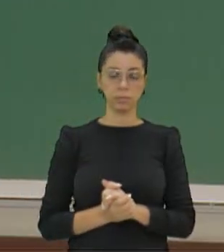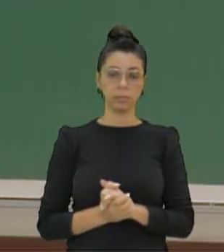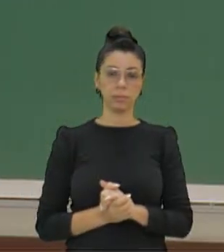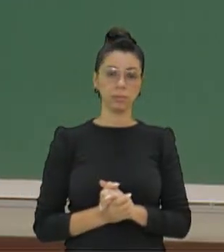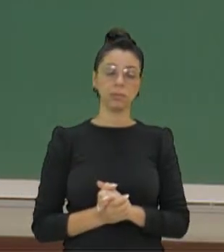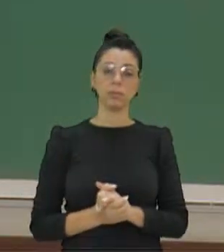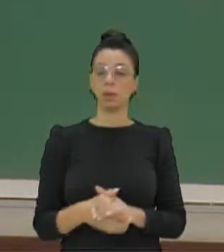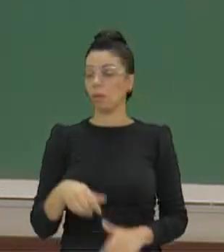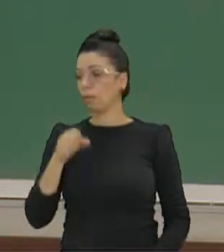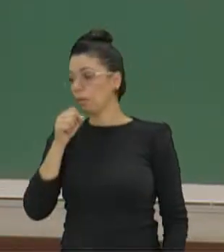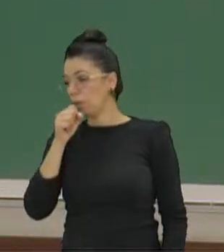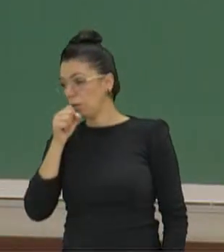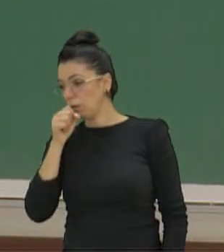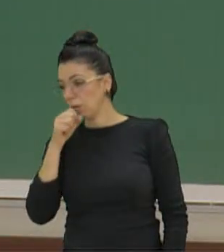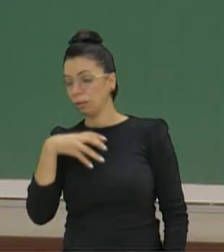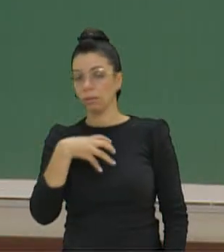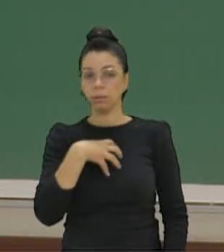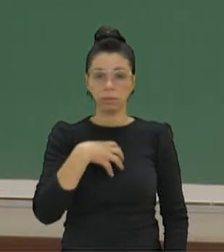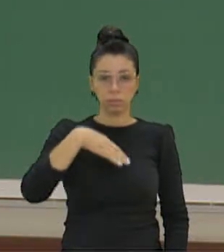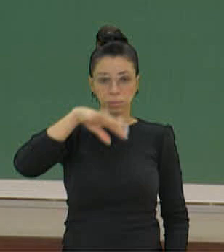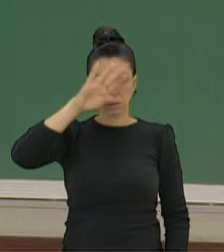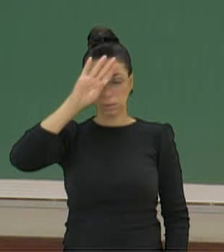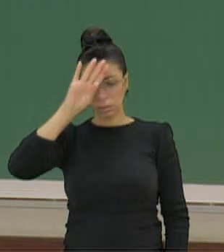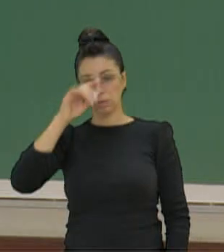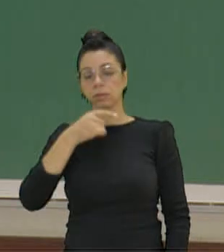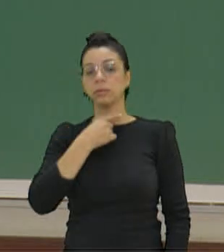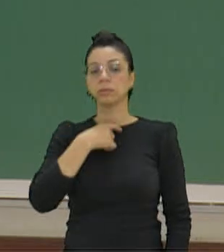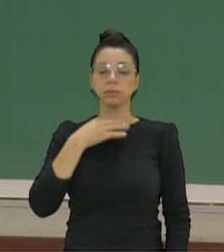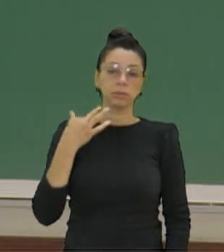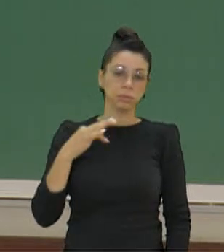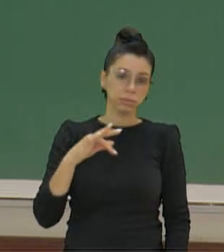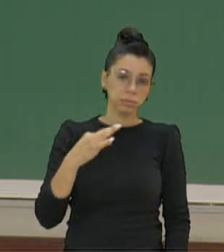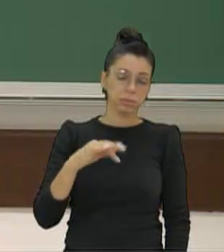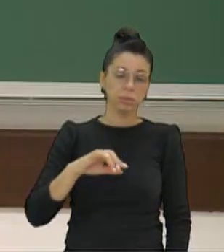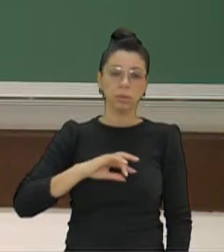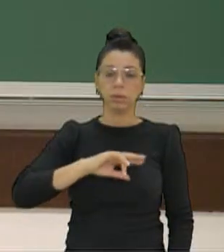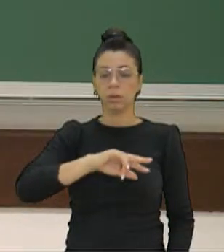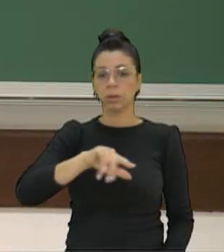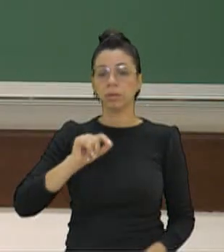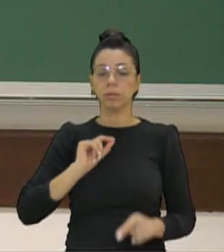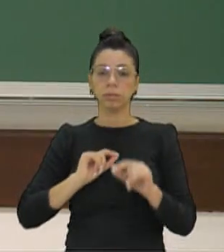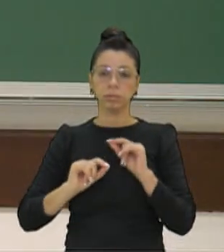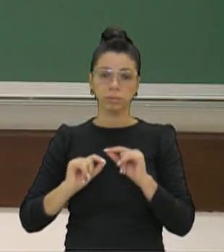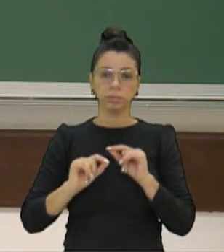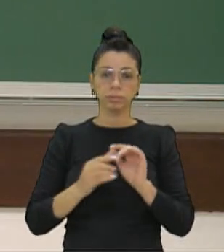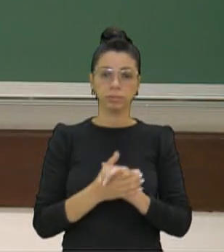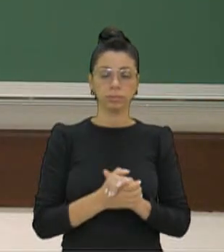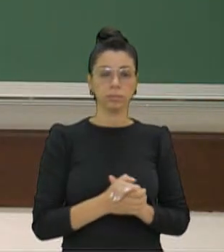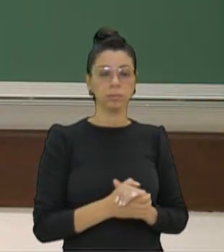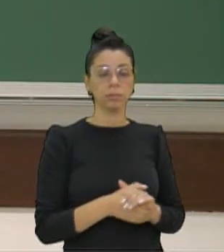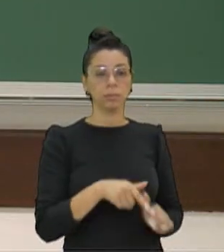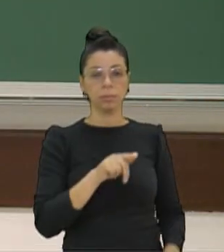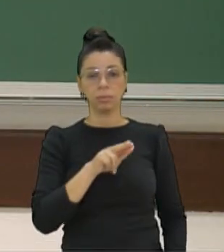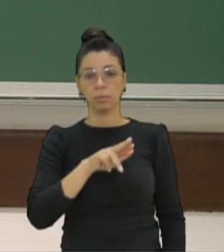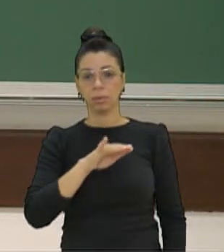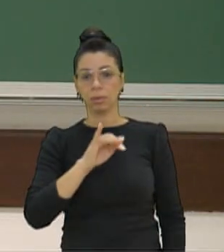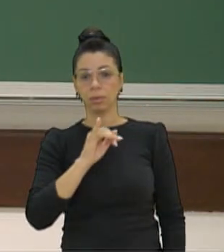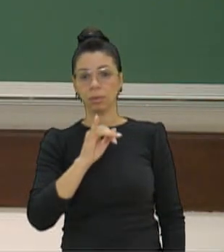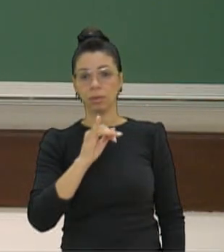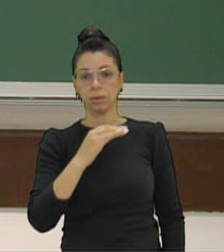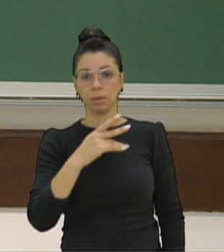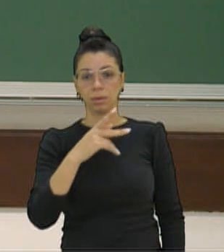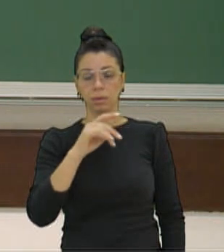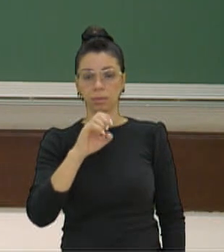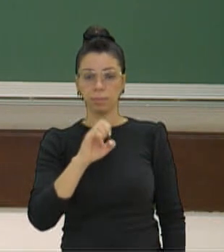da tosse, do mal-estar, do nariz e a garganta infeccionada, tem muito mais chances de ser uma gripe, né, do que